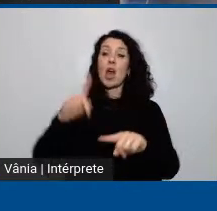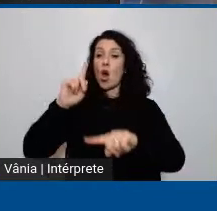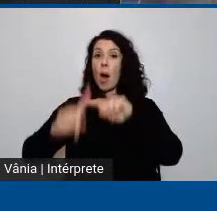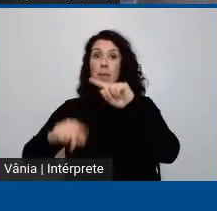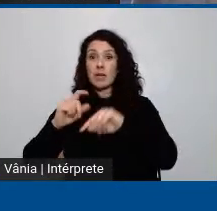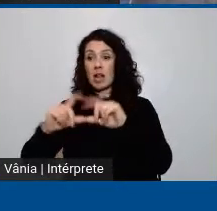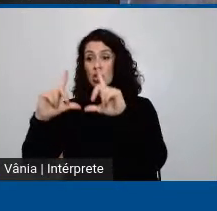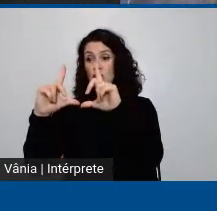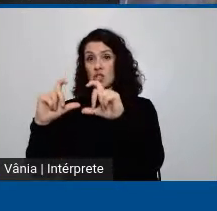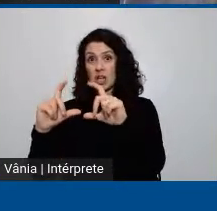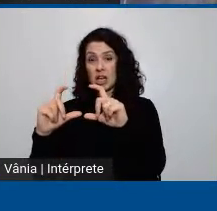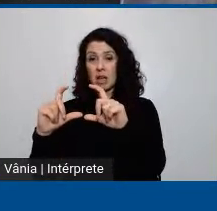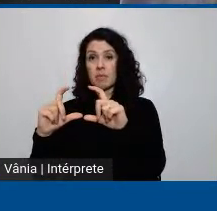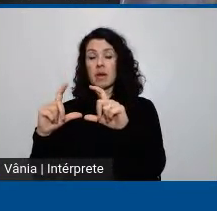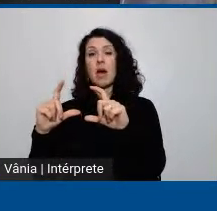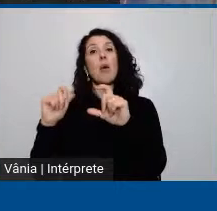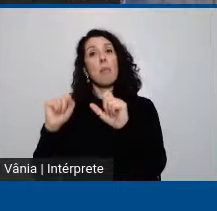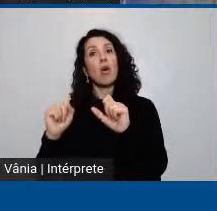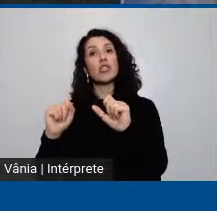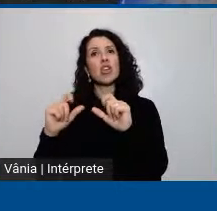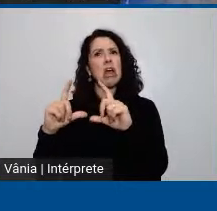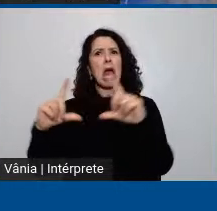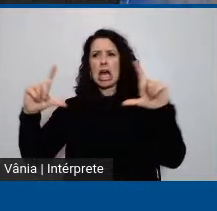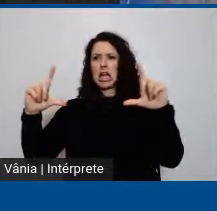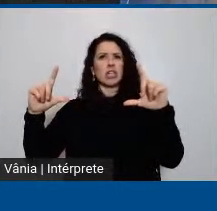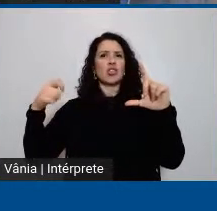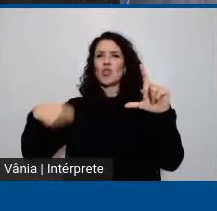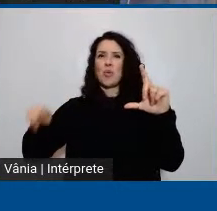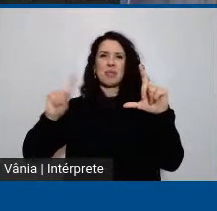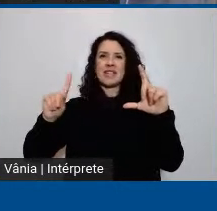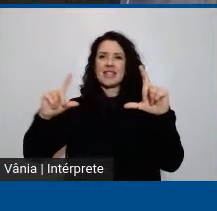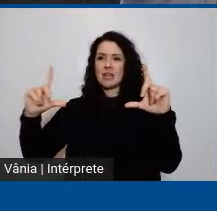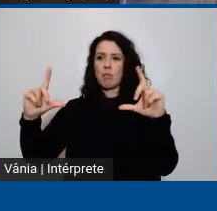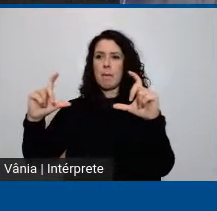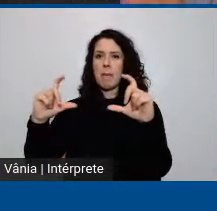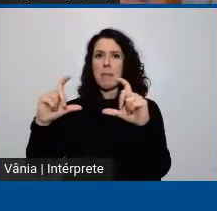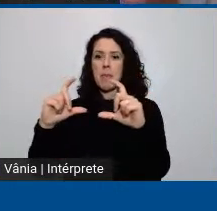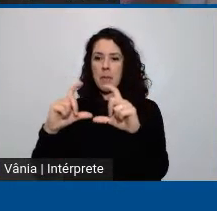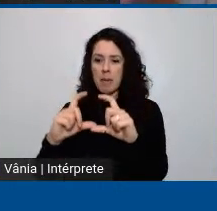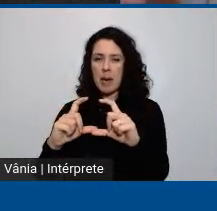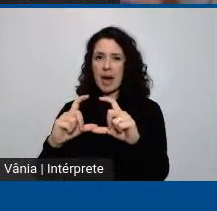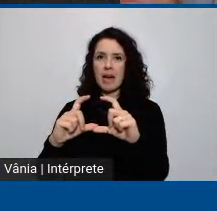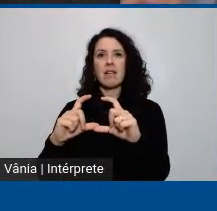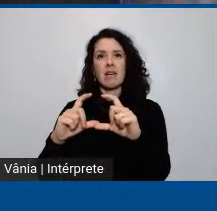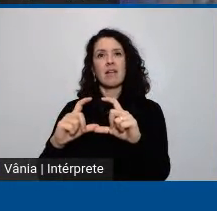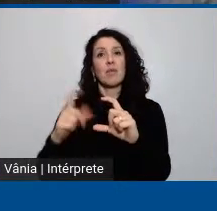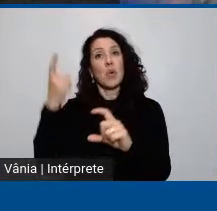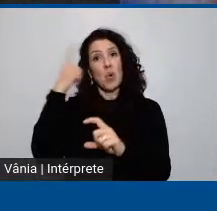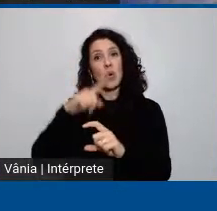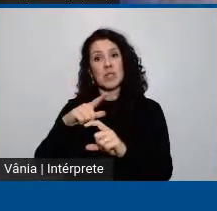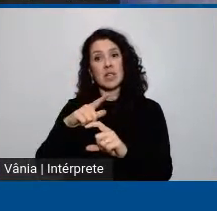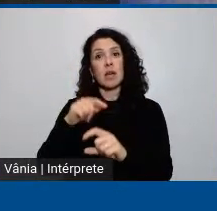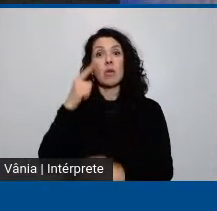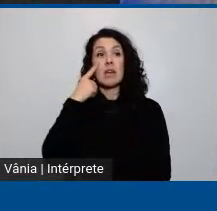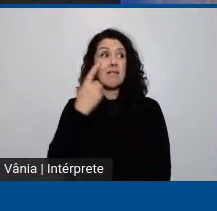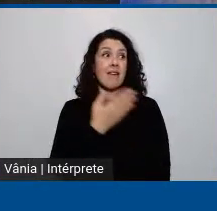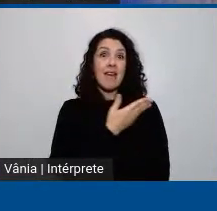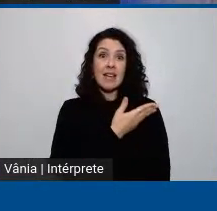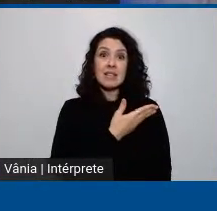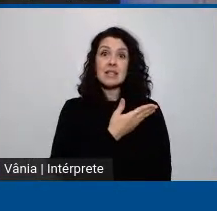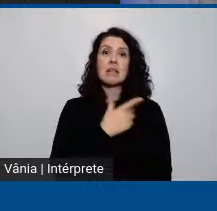uma redução de formato. E aqui a gente já vê isso acontecendo nesse catálogo de forma muito clara. Os textos são